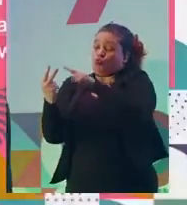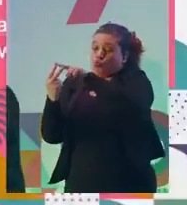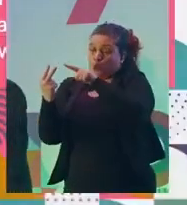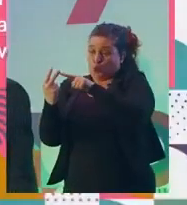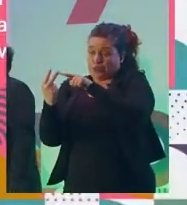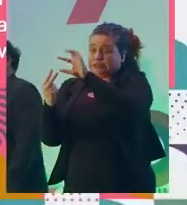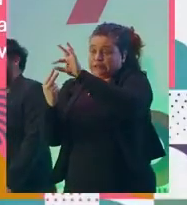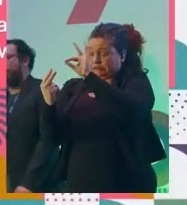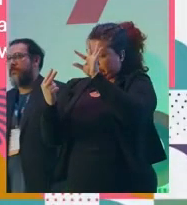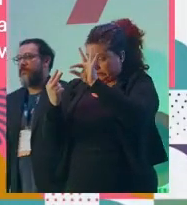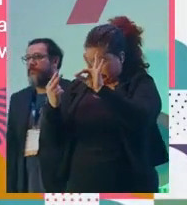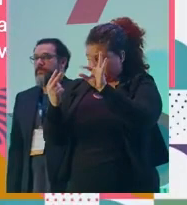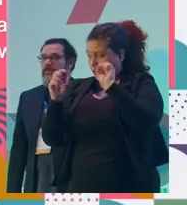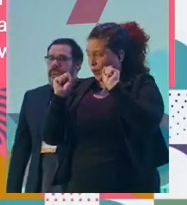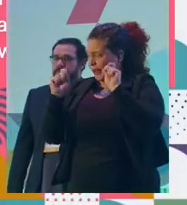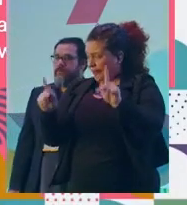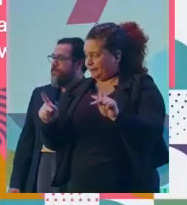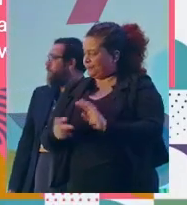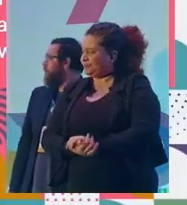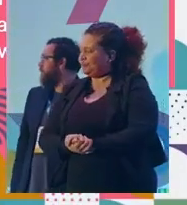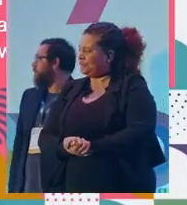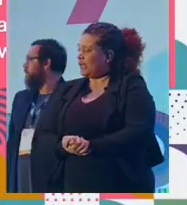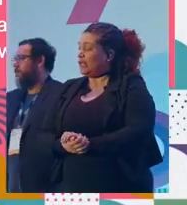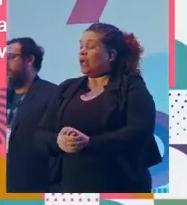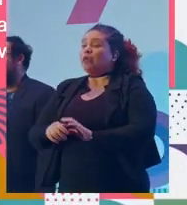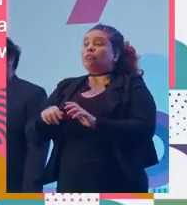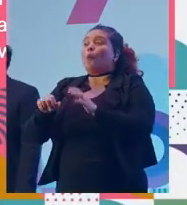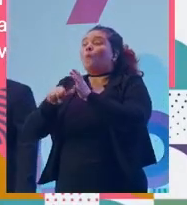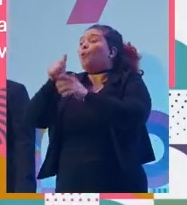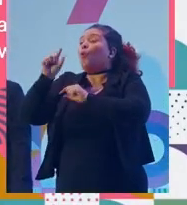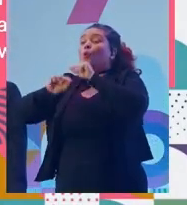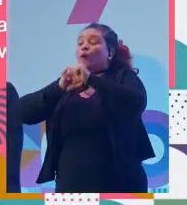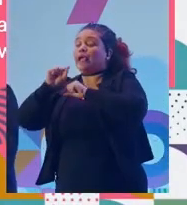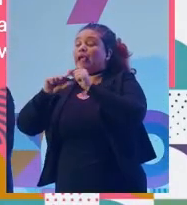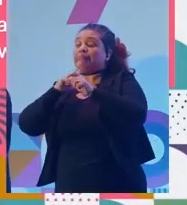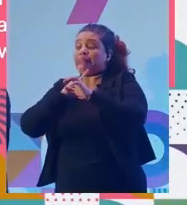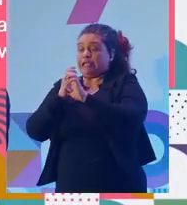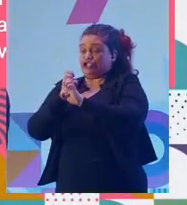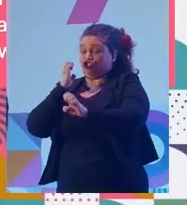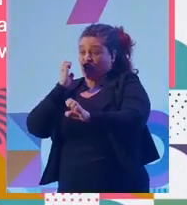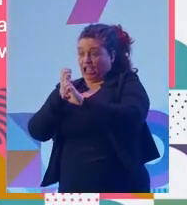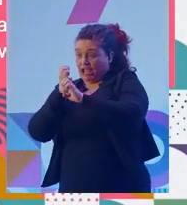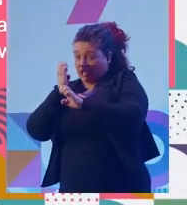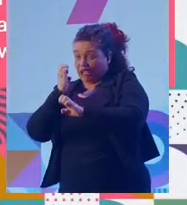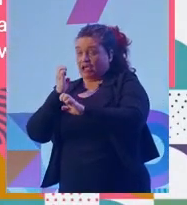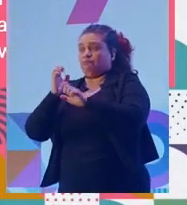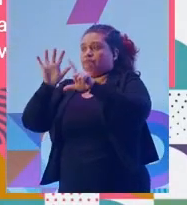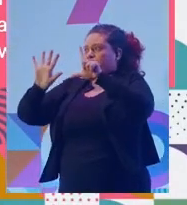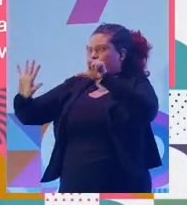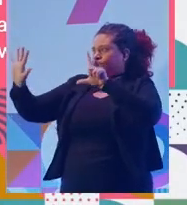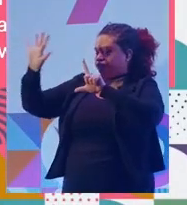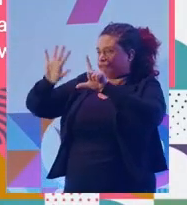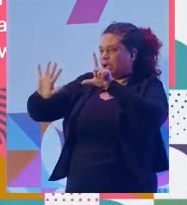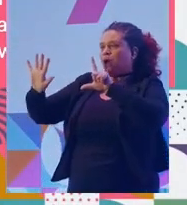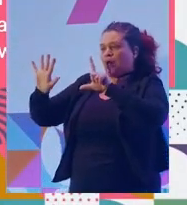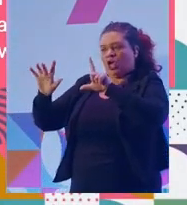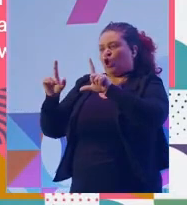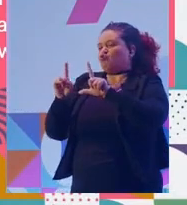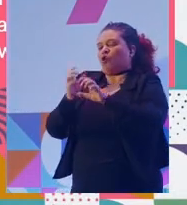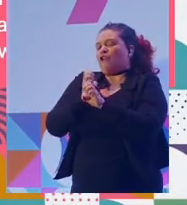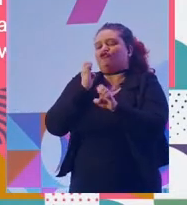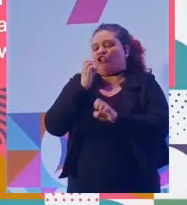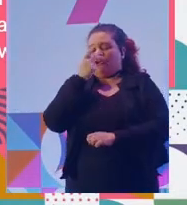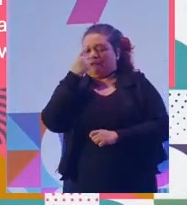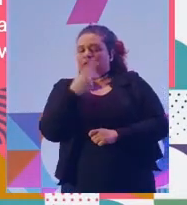A primeira é uma plataforma de engenharia, não fazemos tecnologia por fazer tecnologia. Isso tem um fim. E o fim é